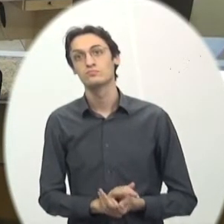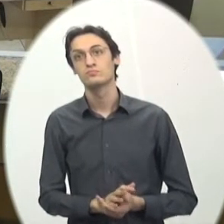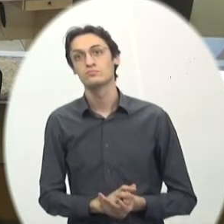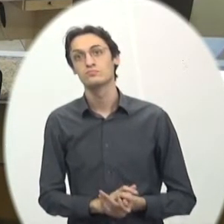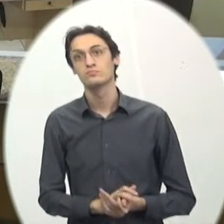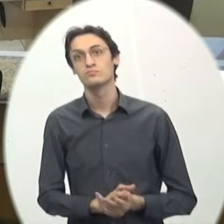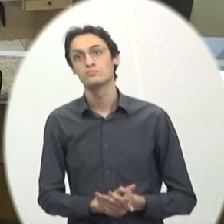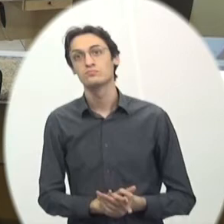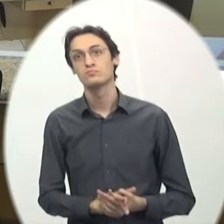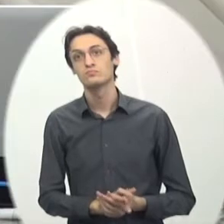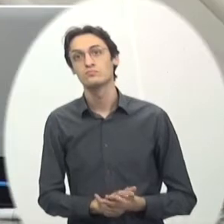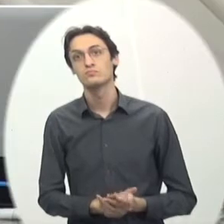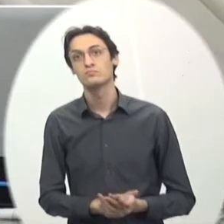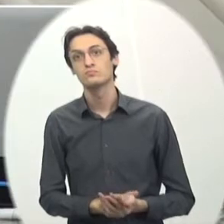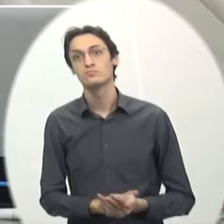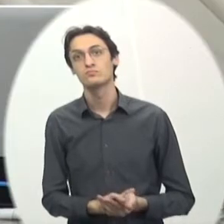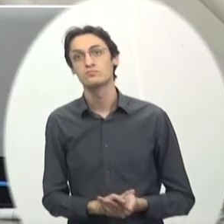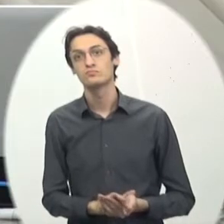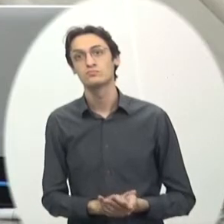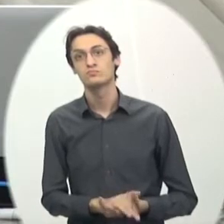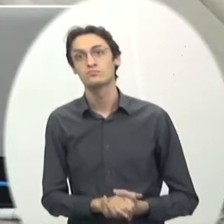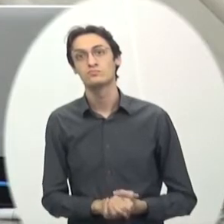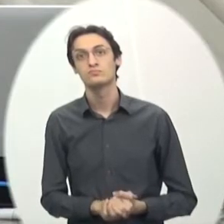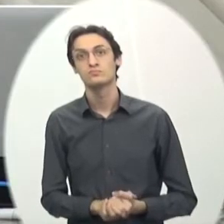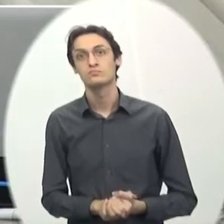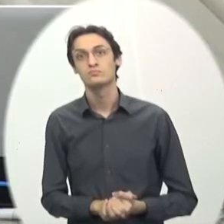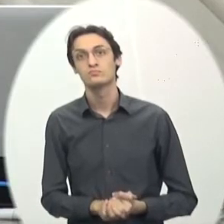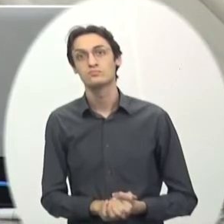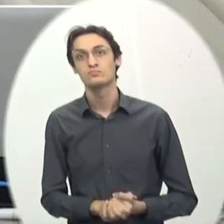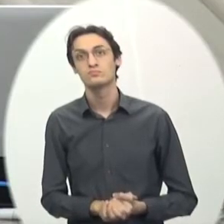Mais alguém quer fazer algum questionamento?